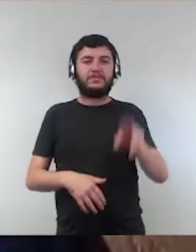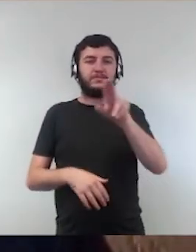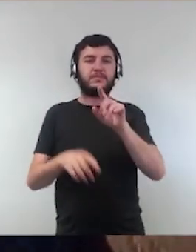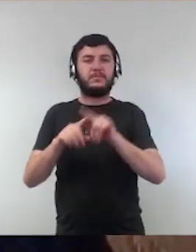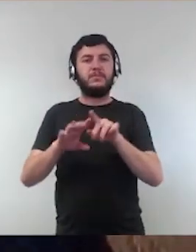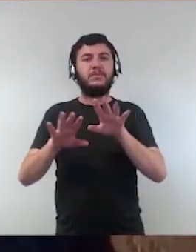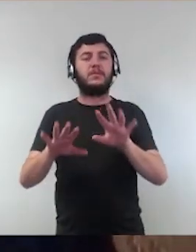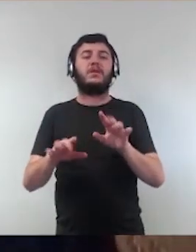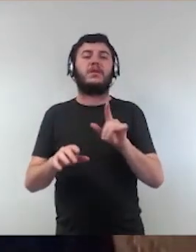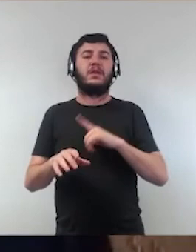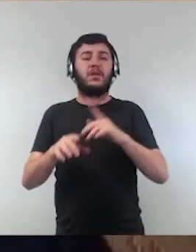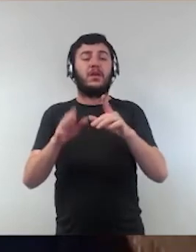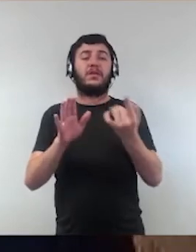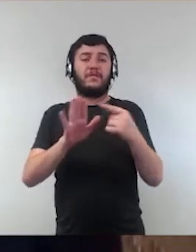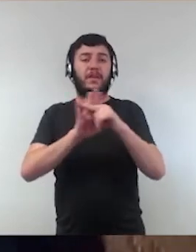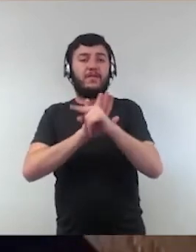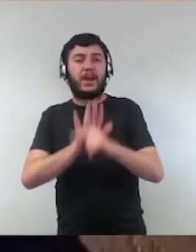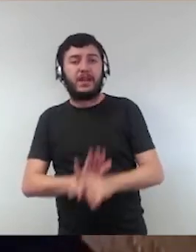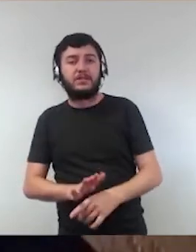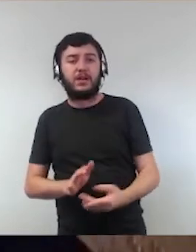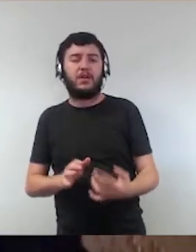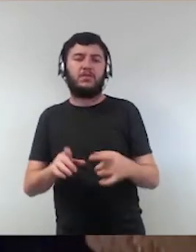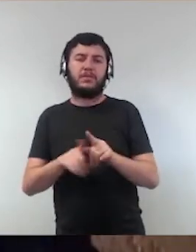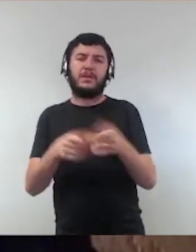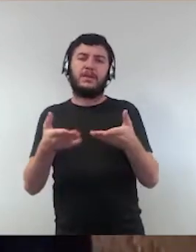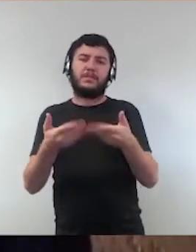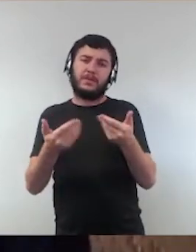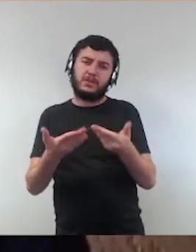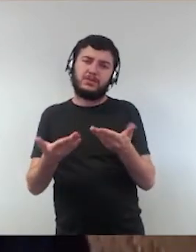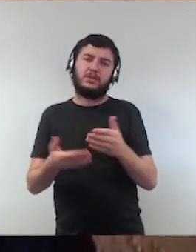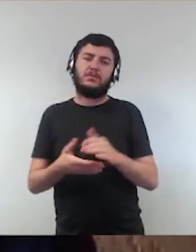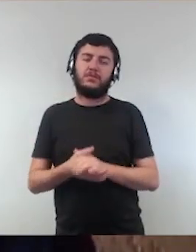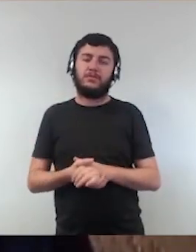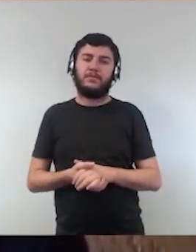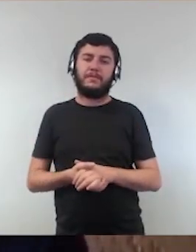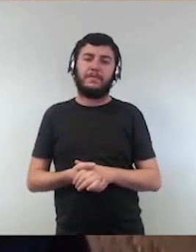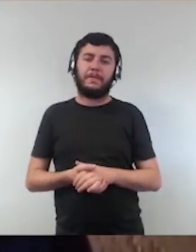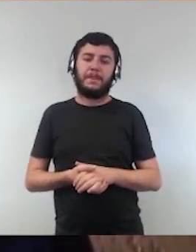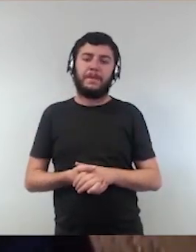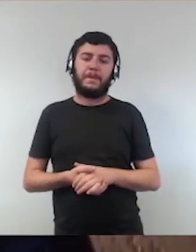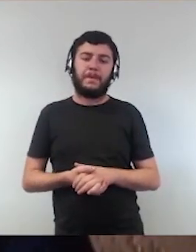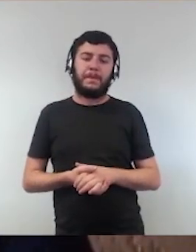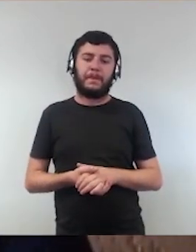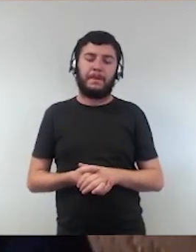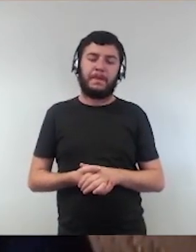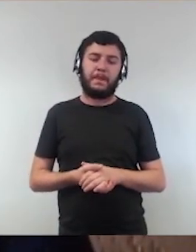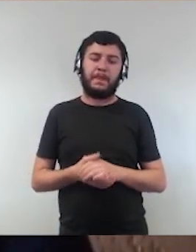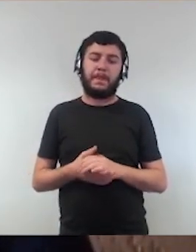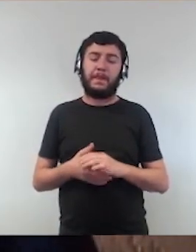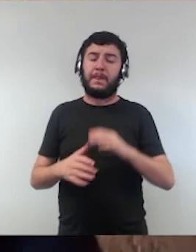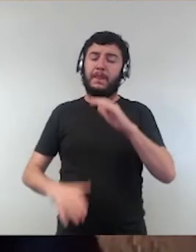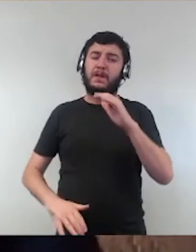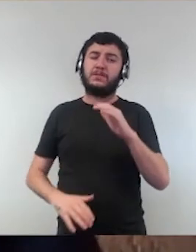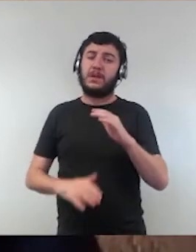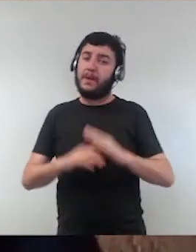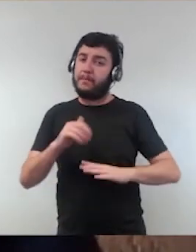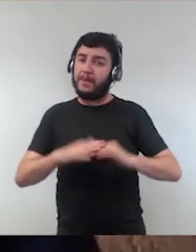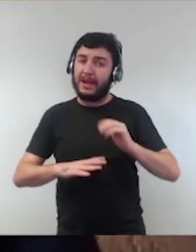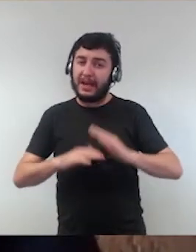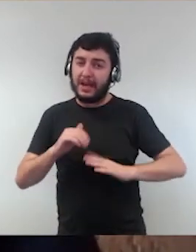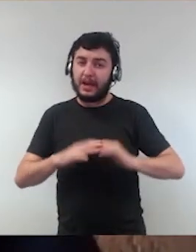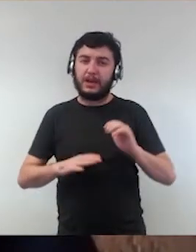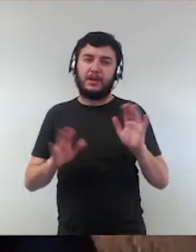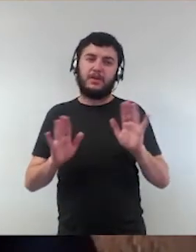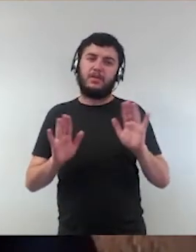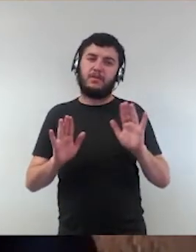dessa verificação desse pedido, enfim. Não se aplica isso, porém, a LGPD,